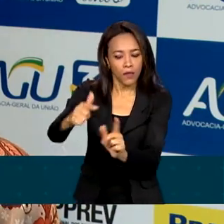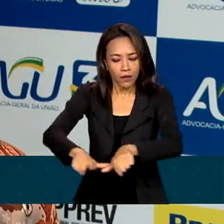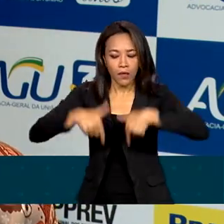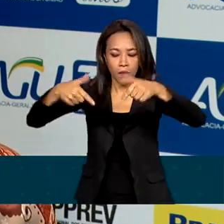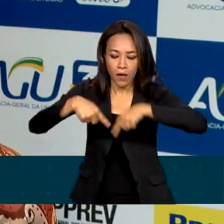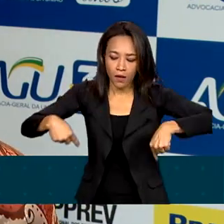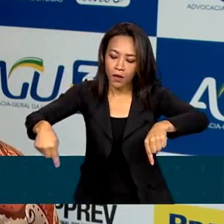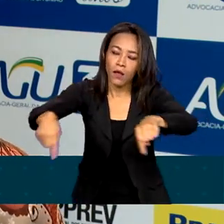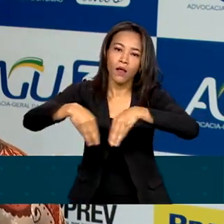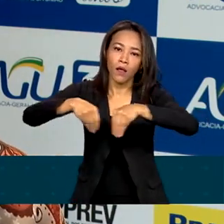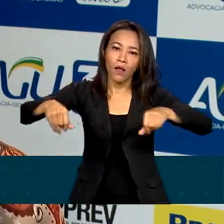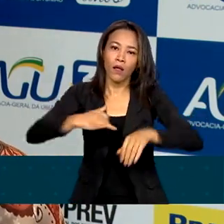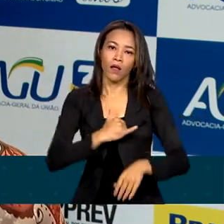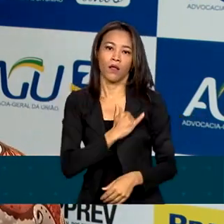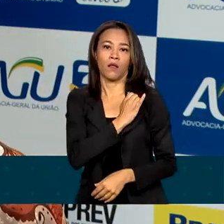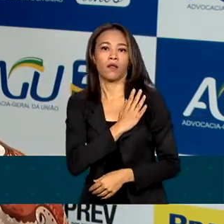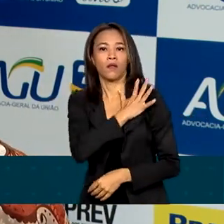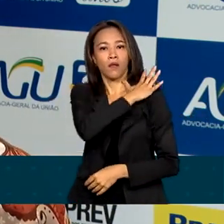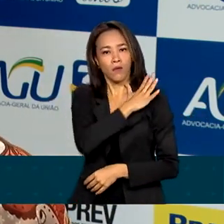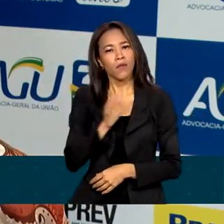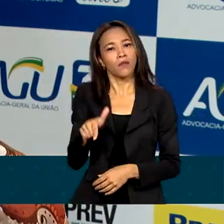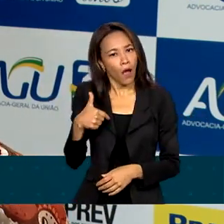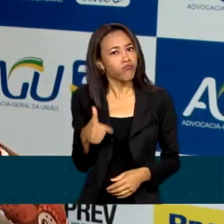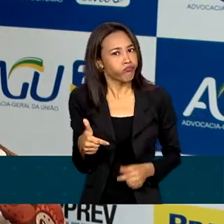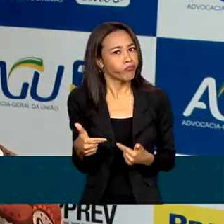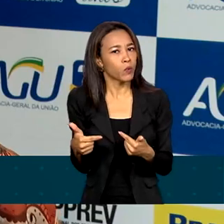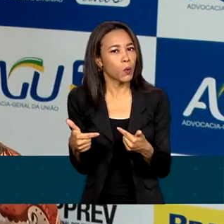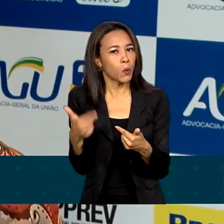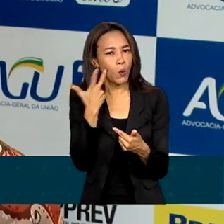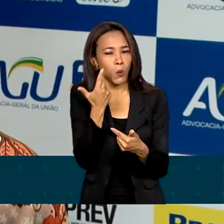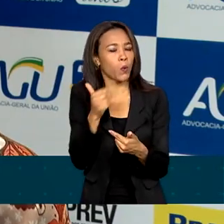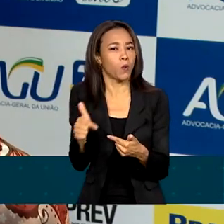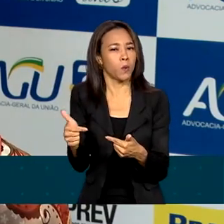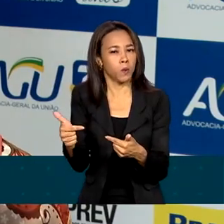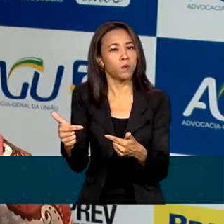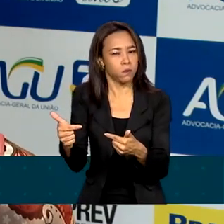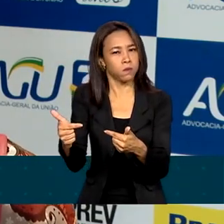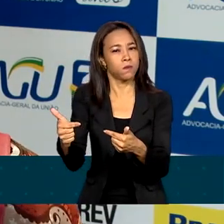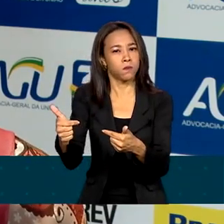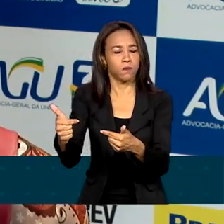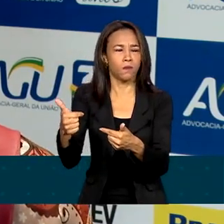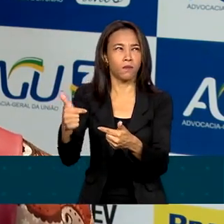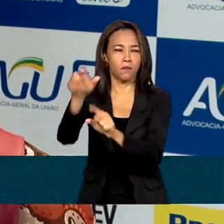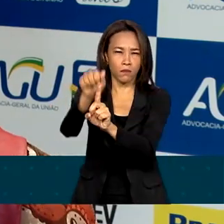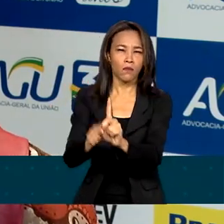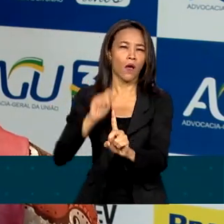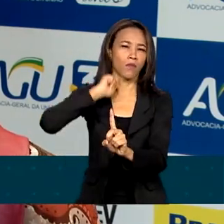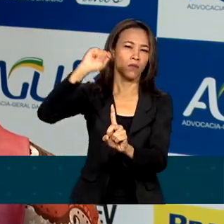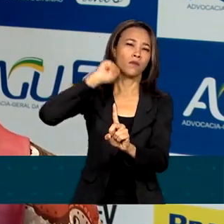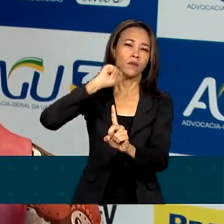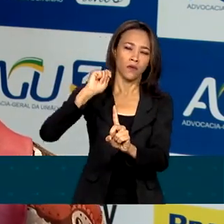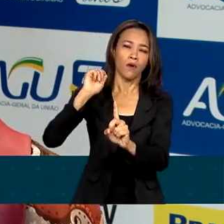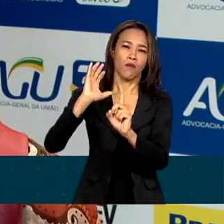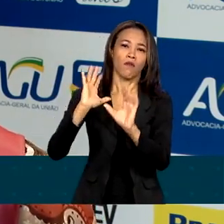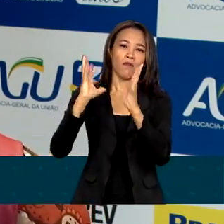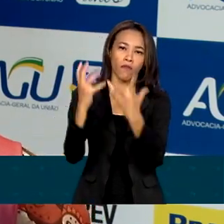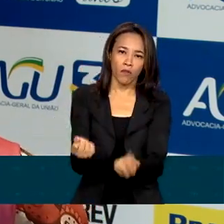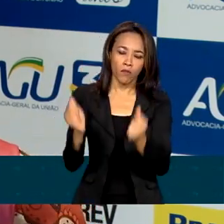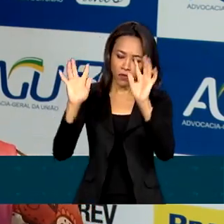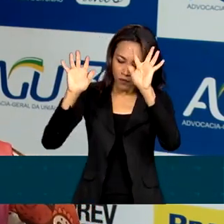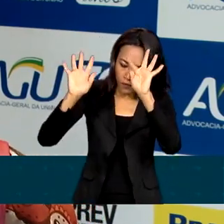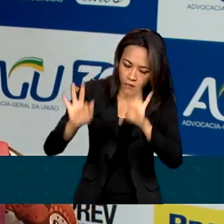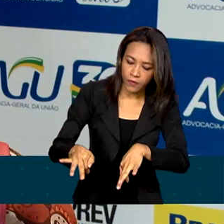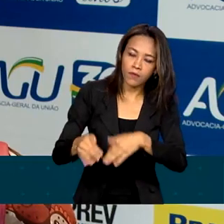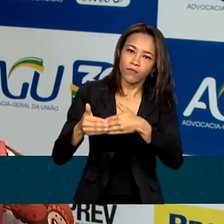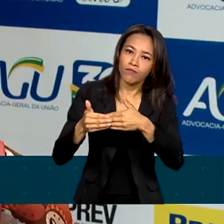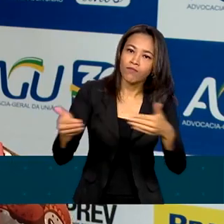mas é fazendo as suas operações de rotina. E a partir de abril, vamos concluir